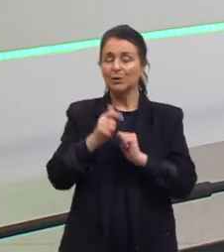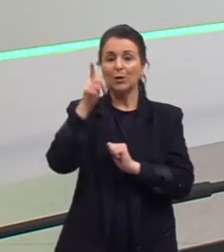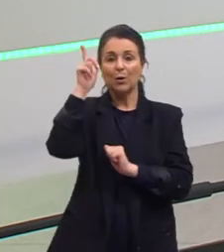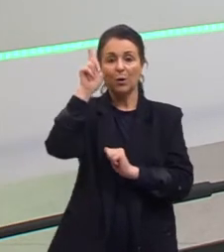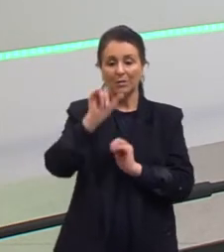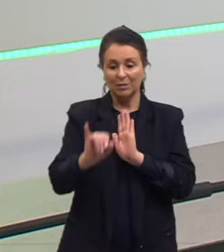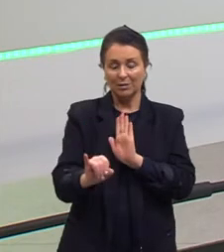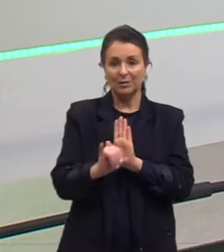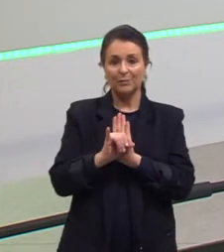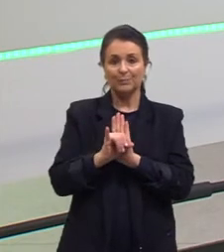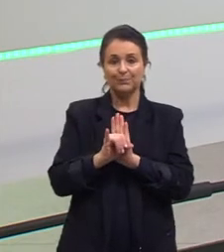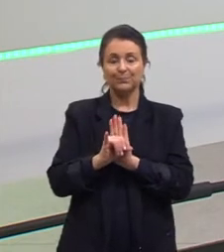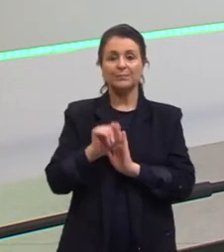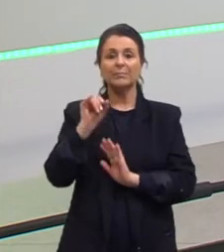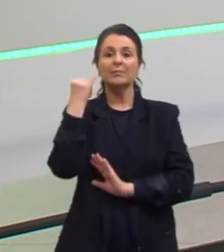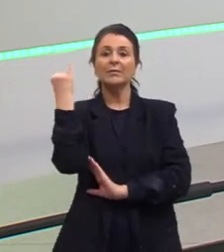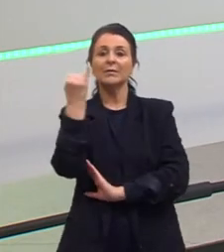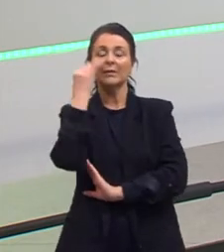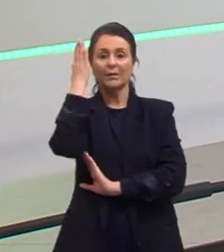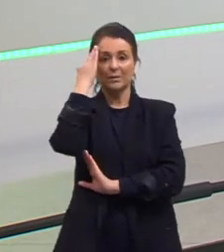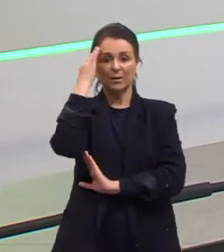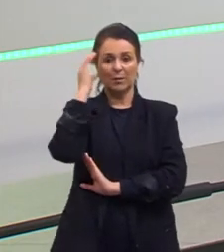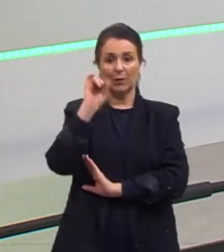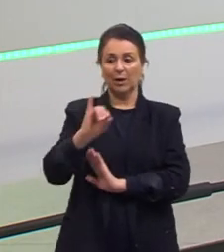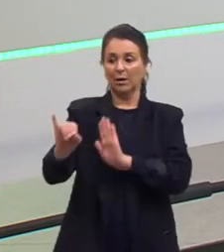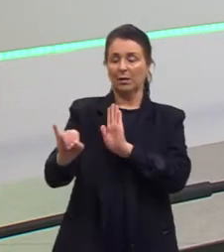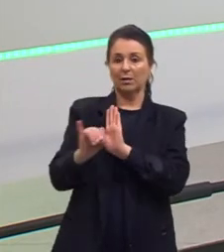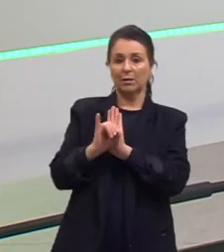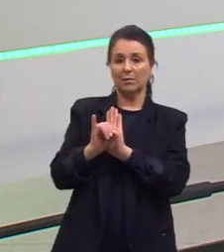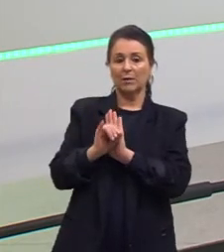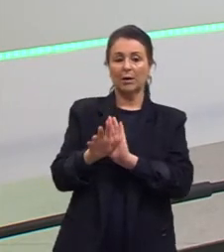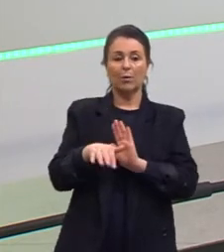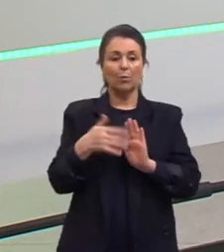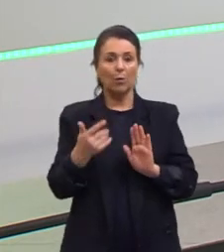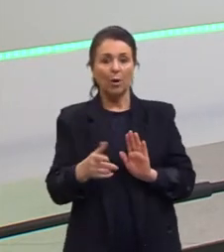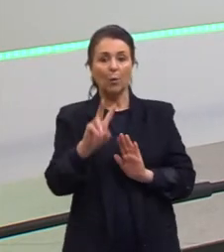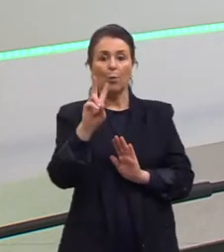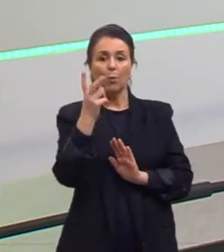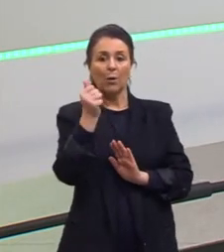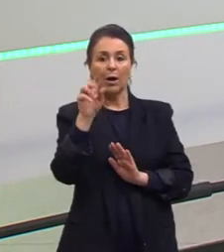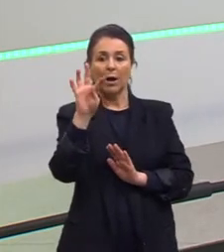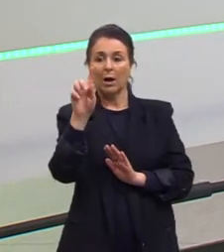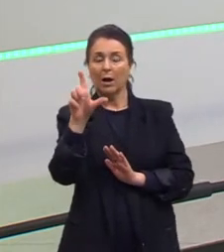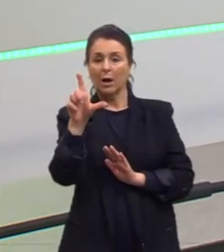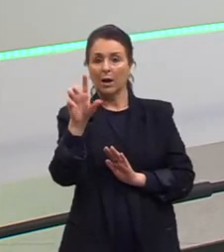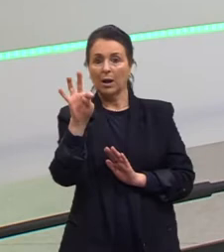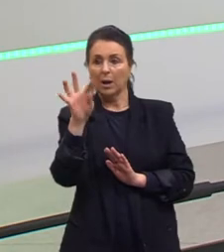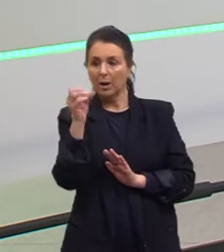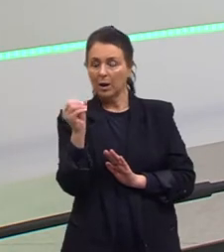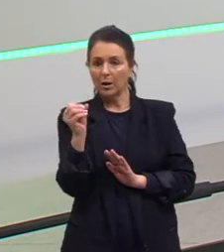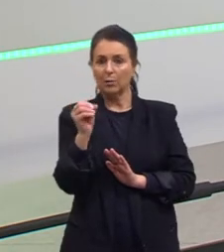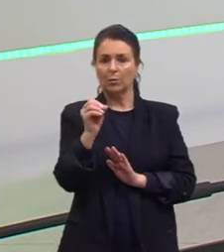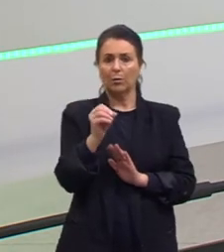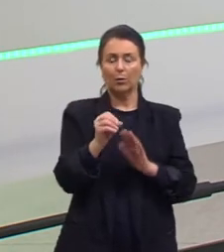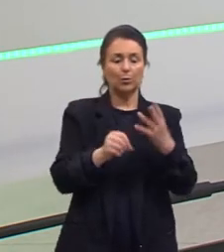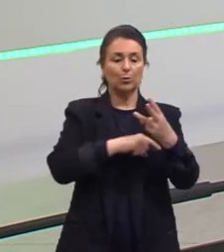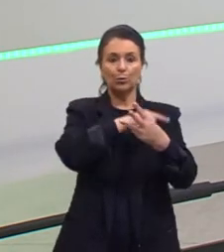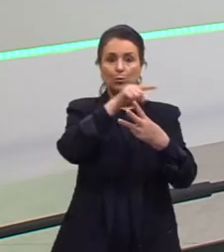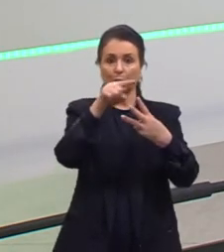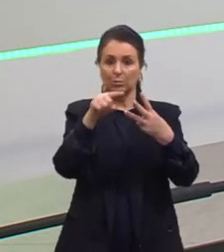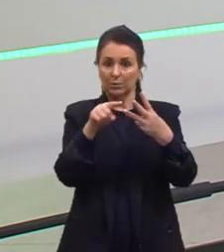identificar o que que é importante saber Identificar qual o aleito seria né se é uma letra de arilla de acila